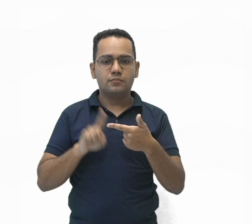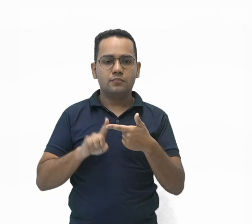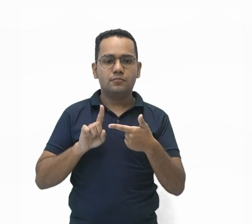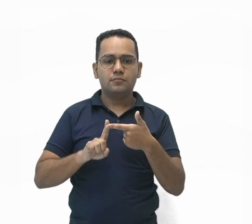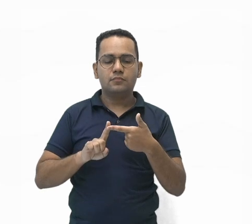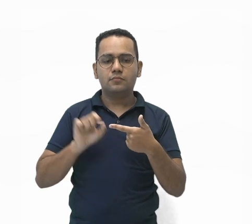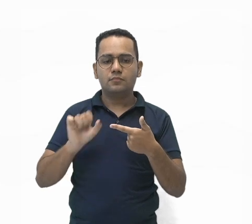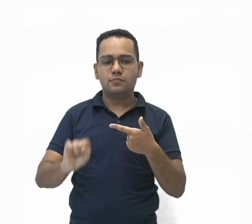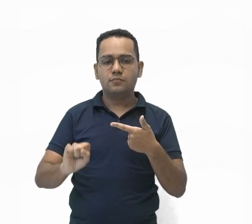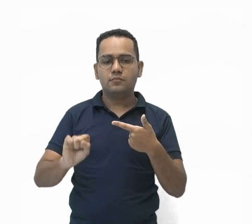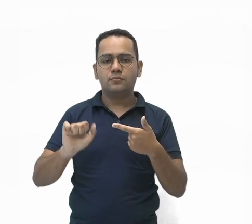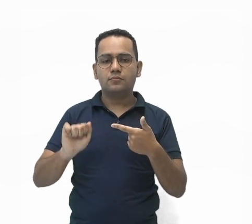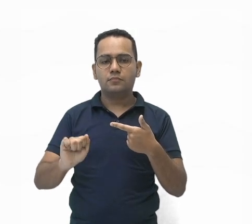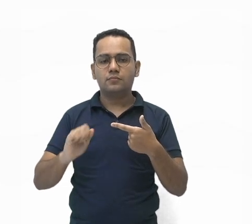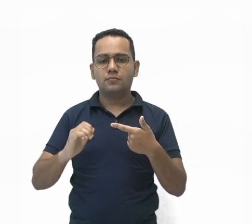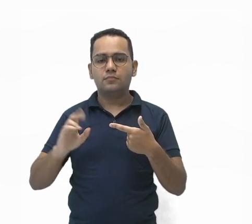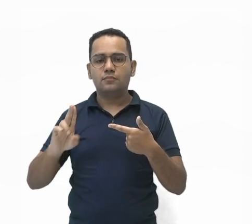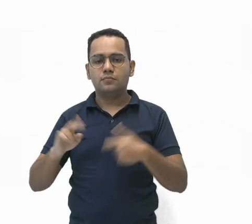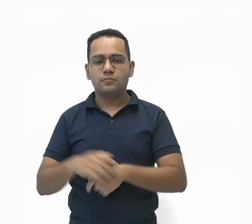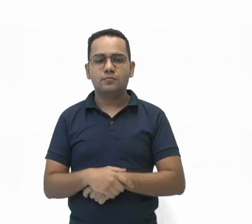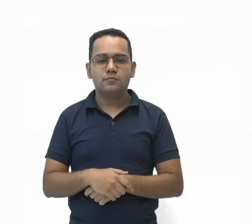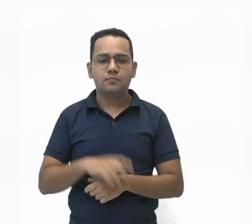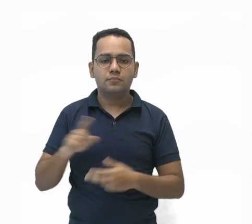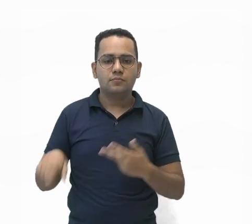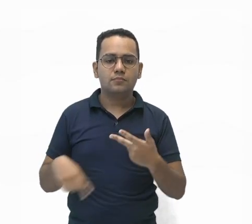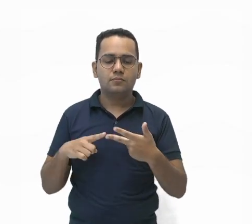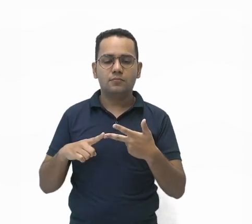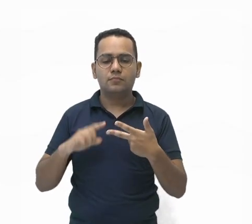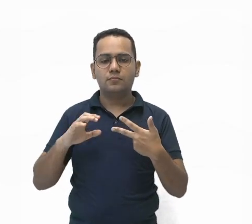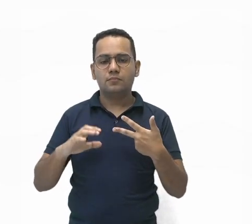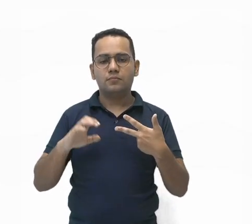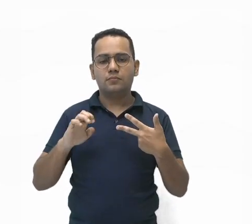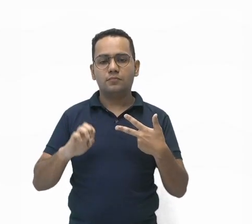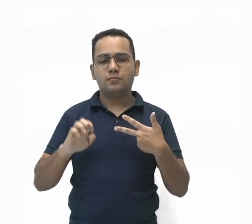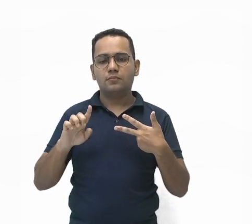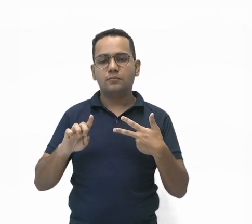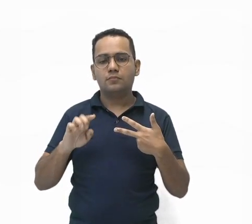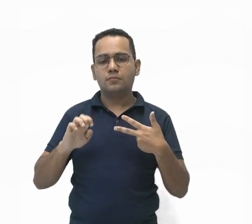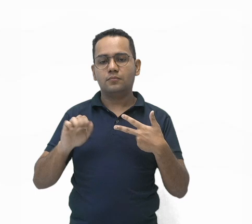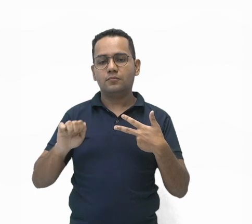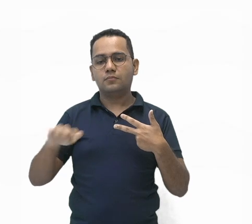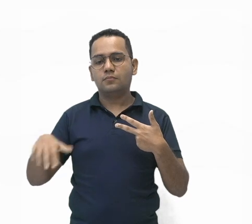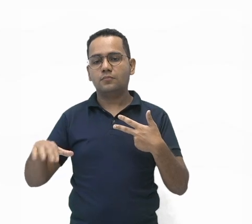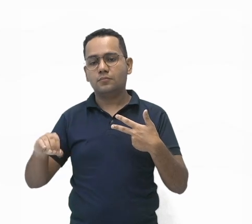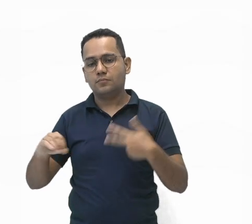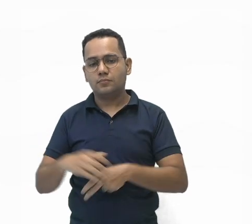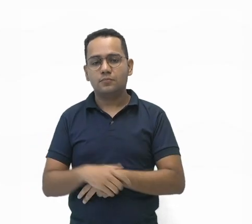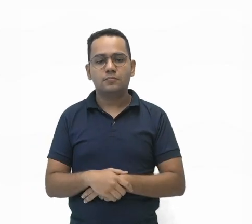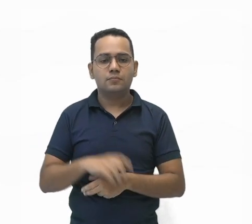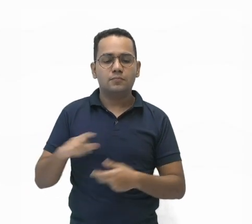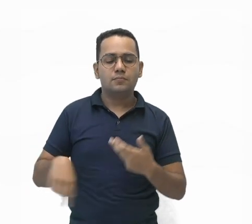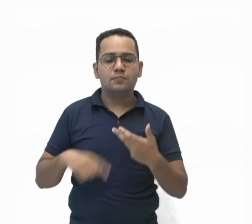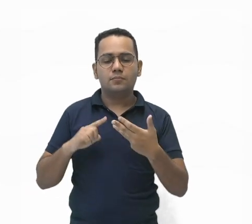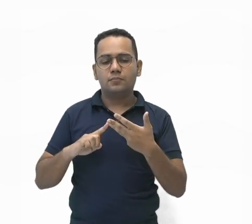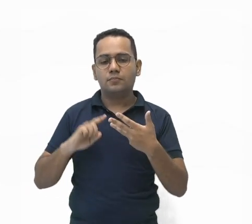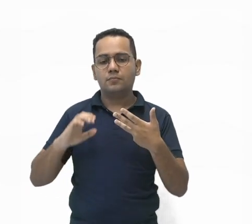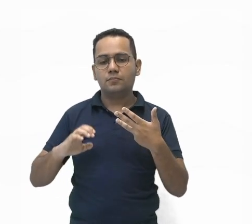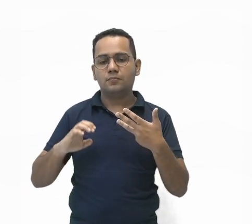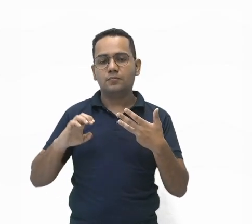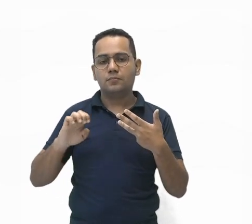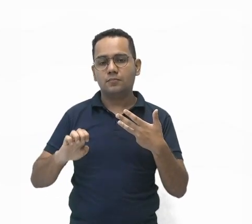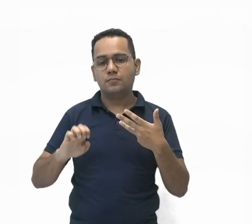Associação Europeia de Livre Comércio. Temos a União Aduaneira da África Austral. Temos a Comunidade Econômica dos Estados da